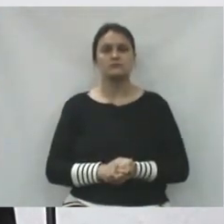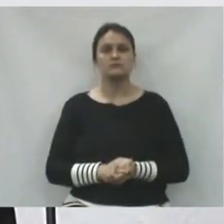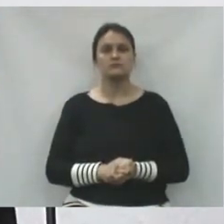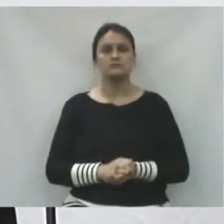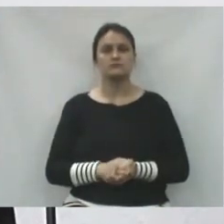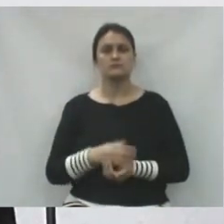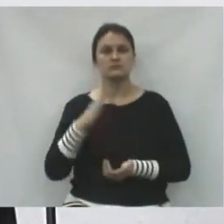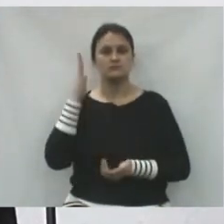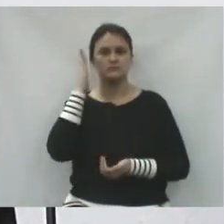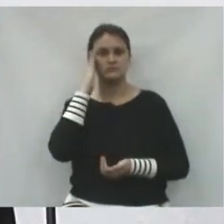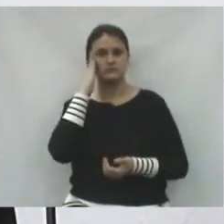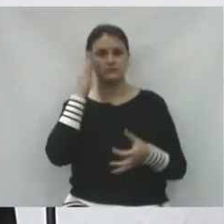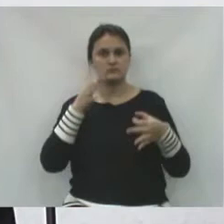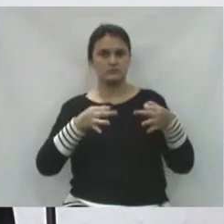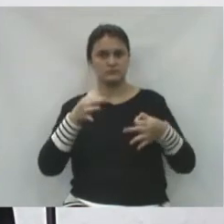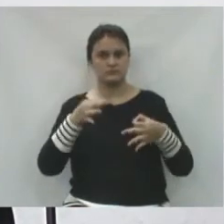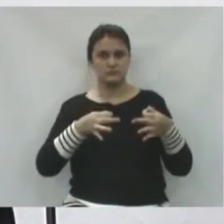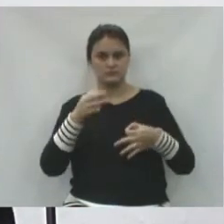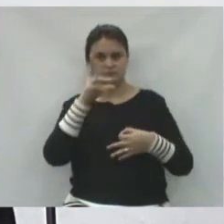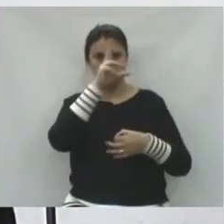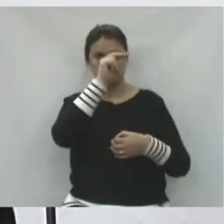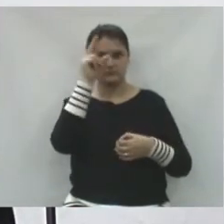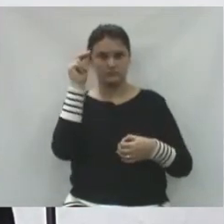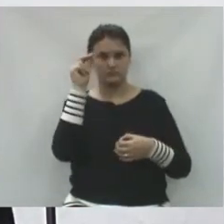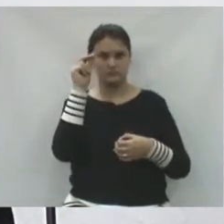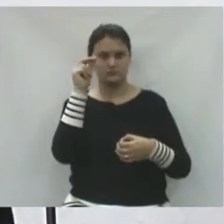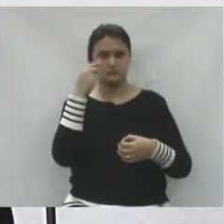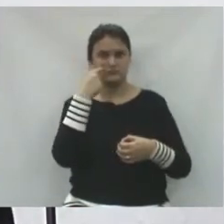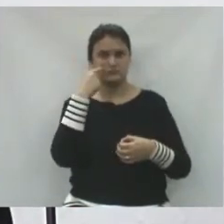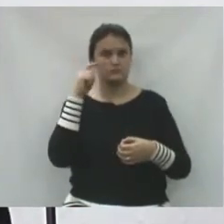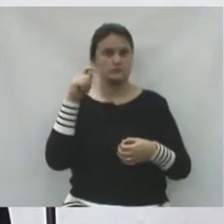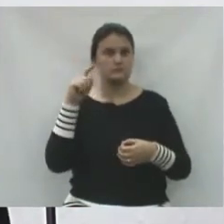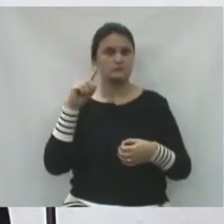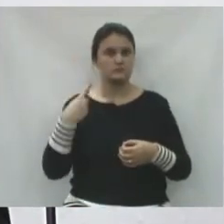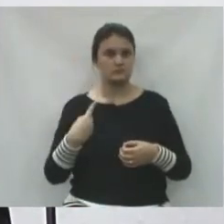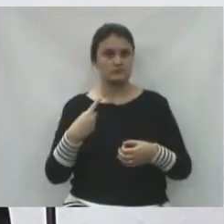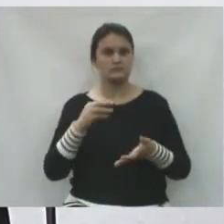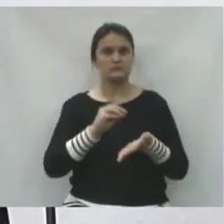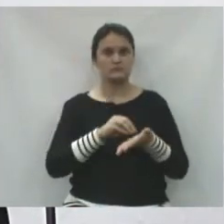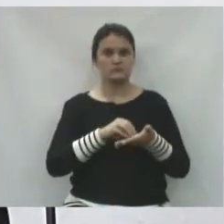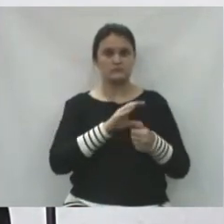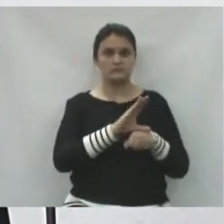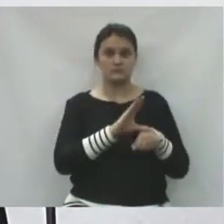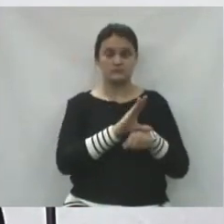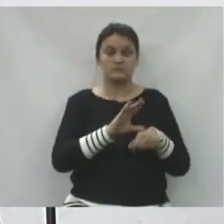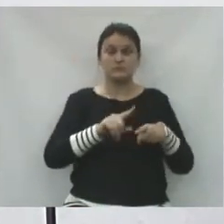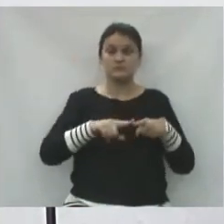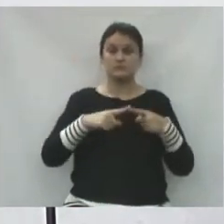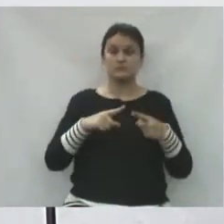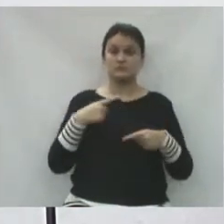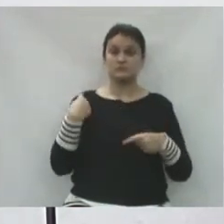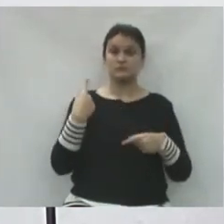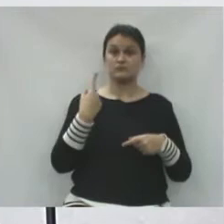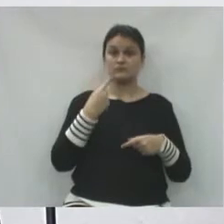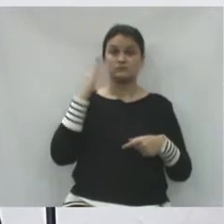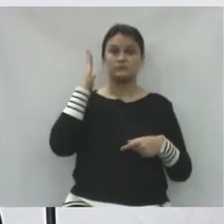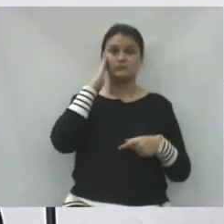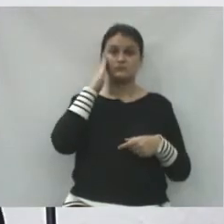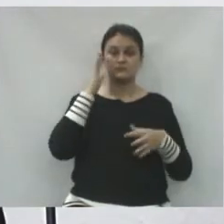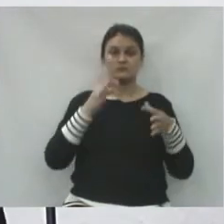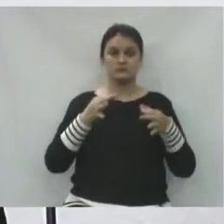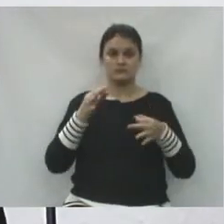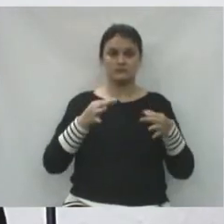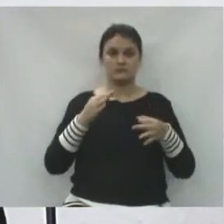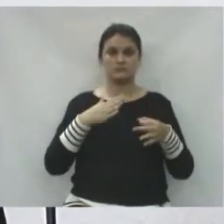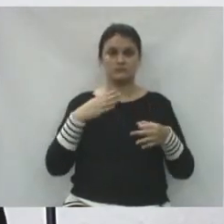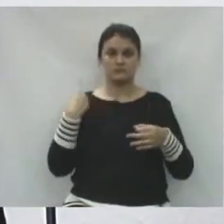que, no entendimento do jurídico, do executivo, tem inconstitucionalidade. Mas, no nosso entendimento